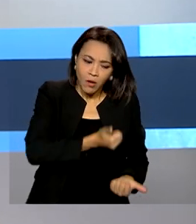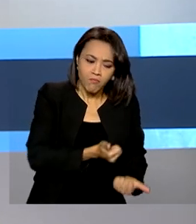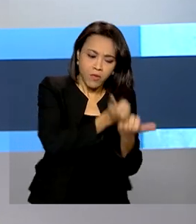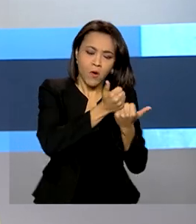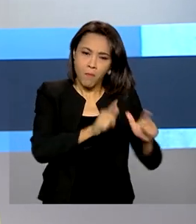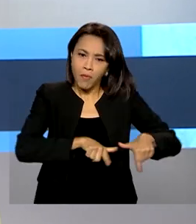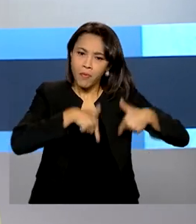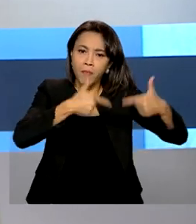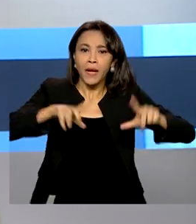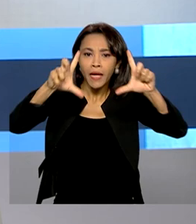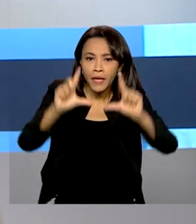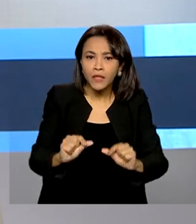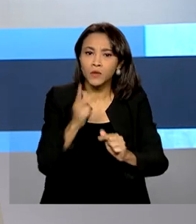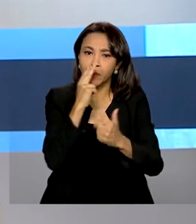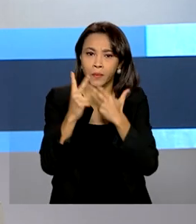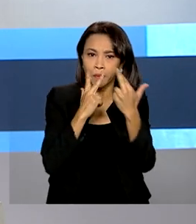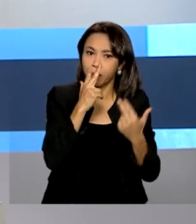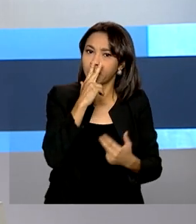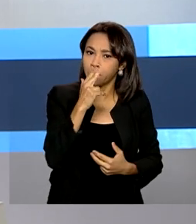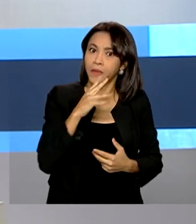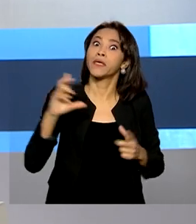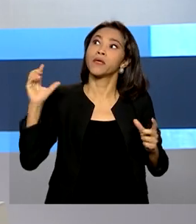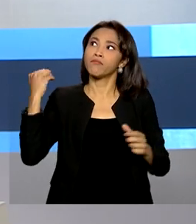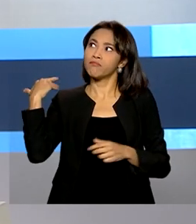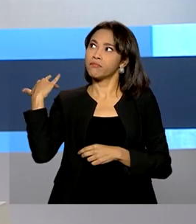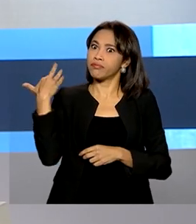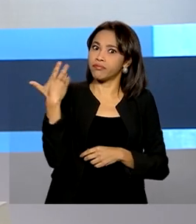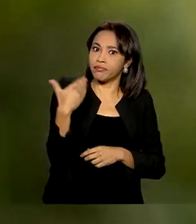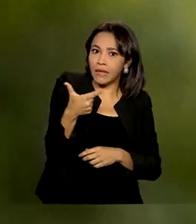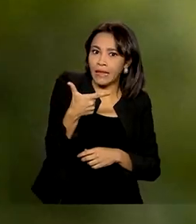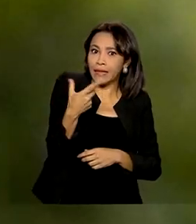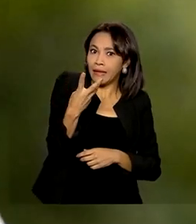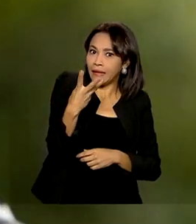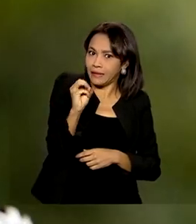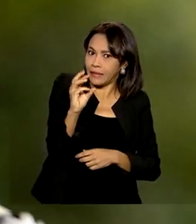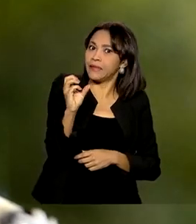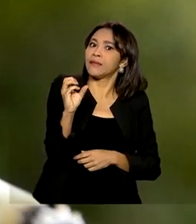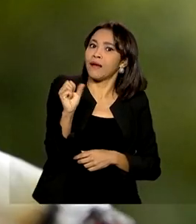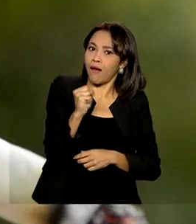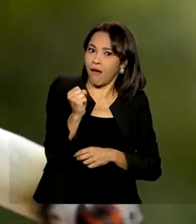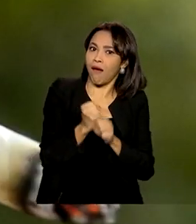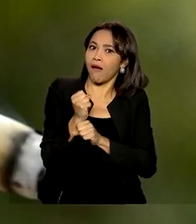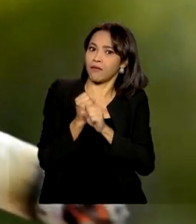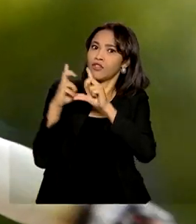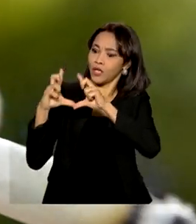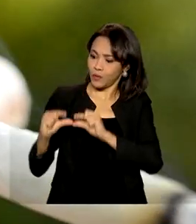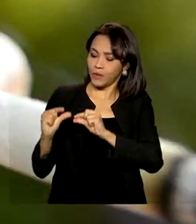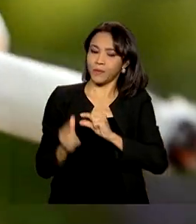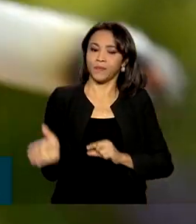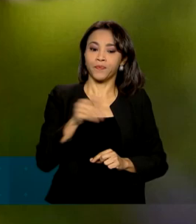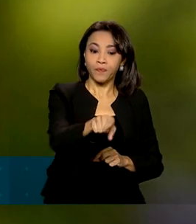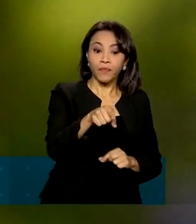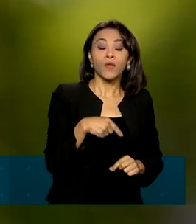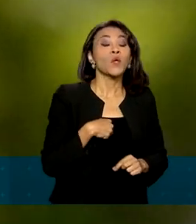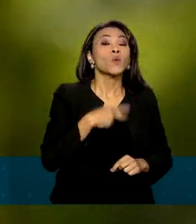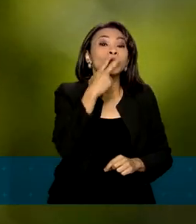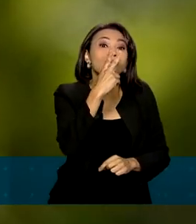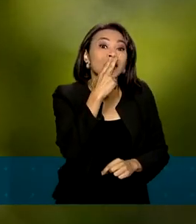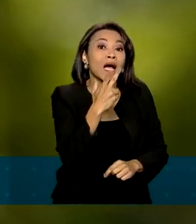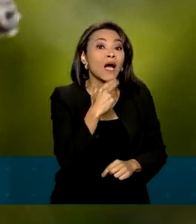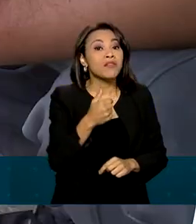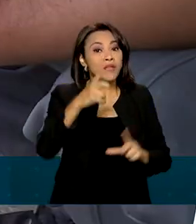diminuir o número de fumantes o que ocorreu nos últimos 30 anos os cigarros estão cada vez menos